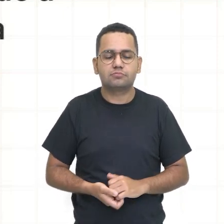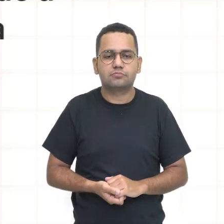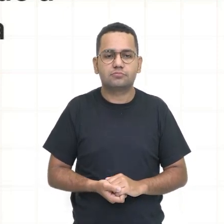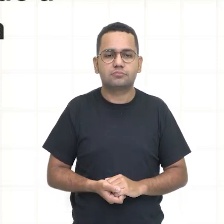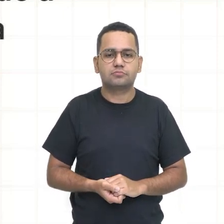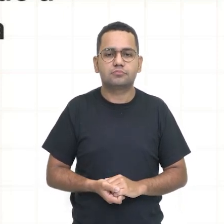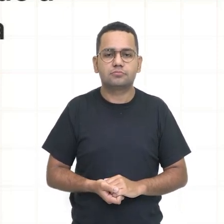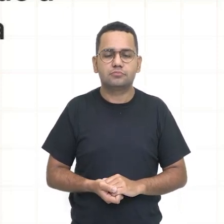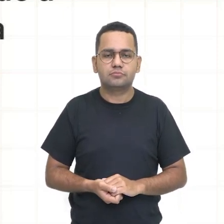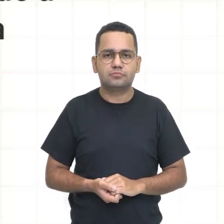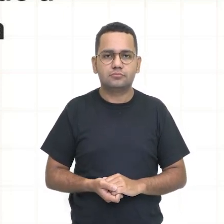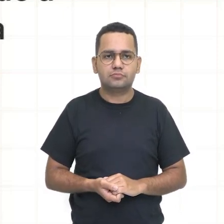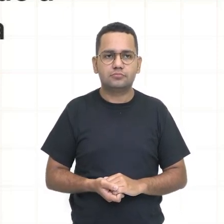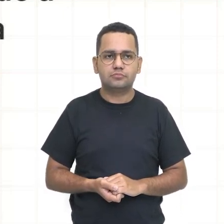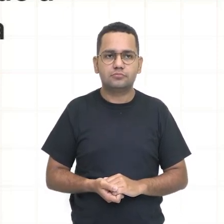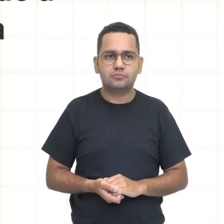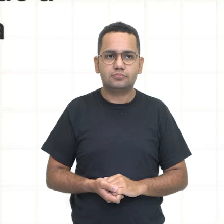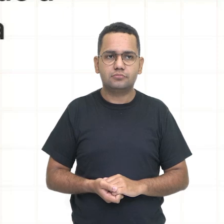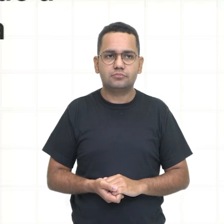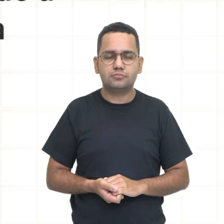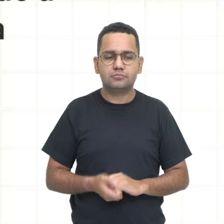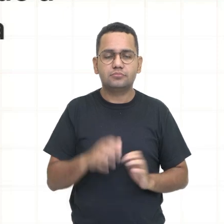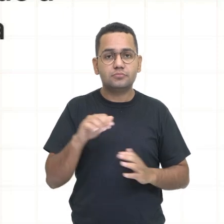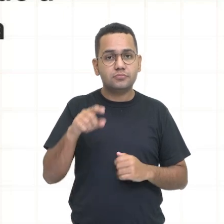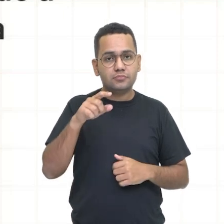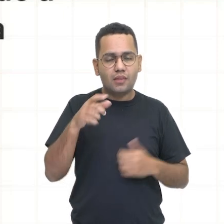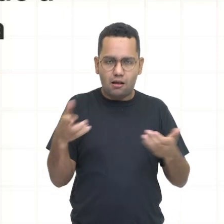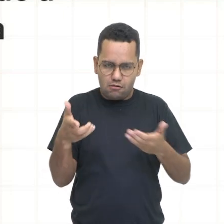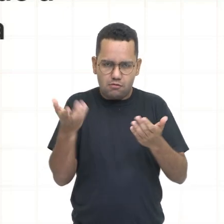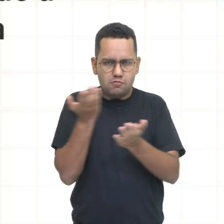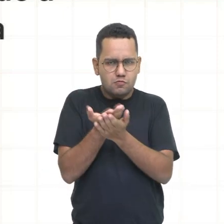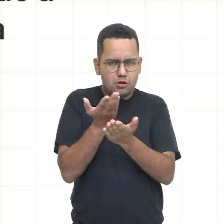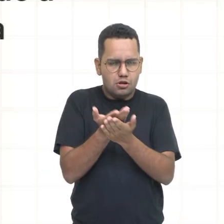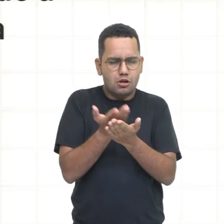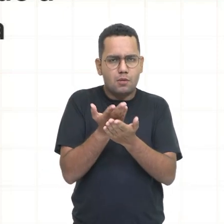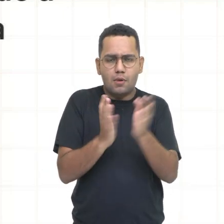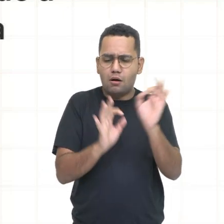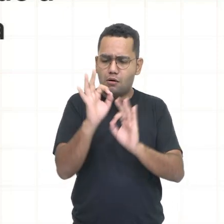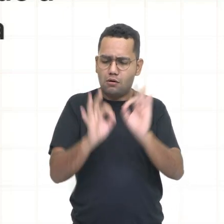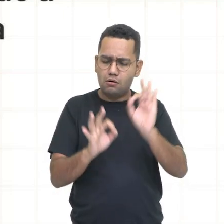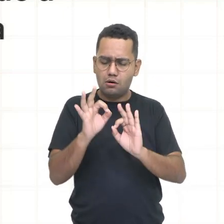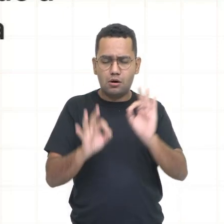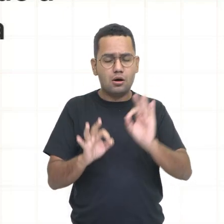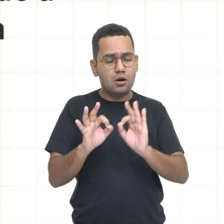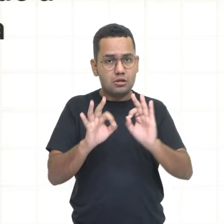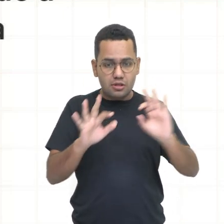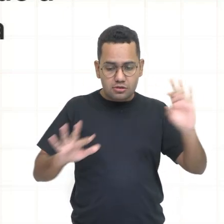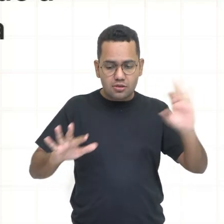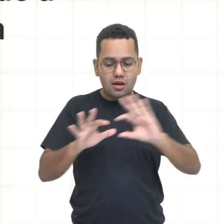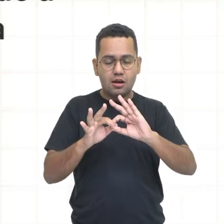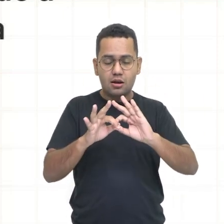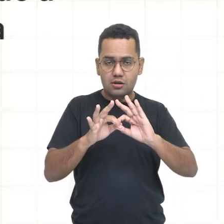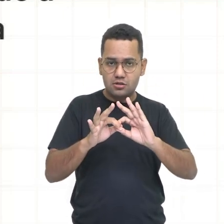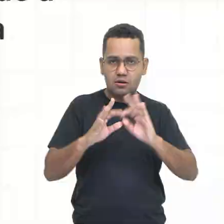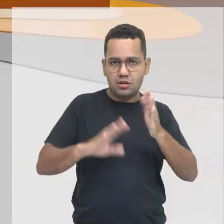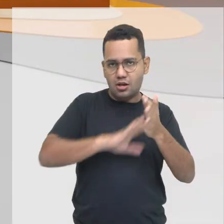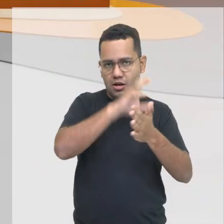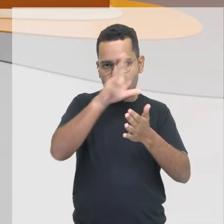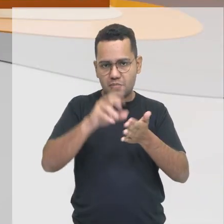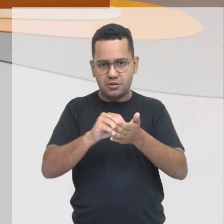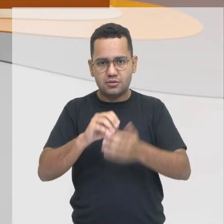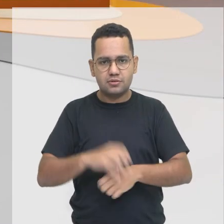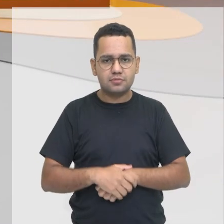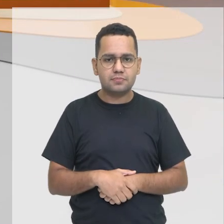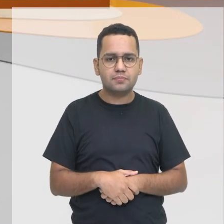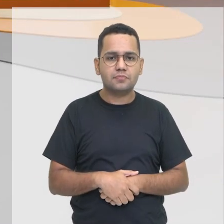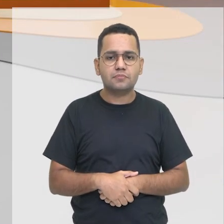mais esse plano do governo de integrar a Amazônia e estimulando a criação de